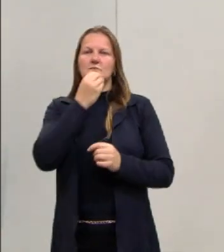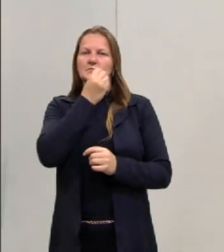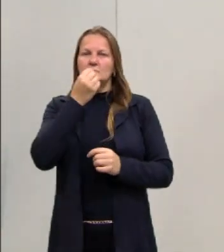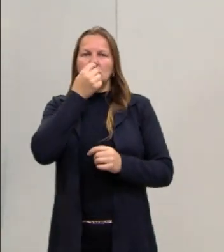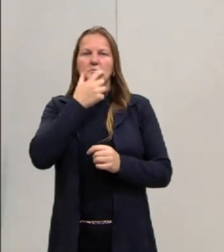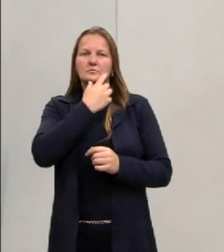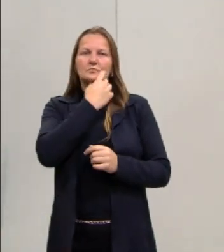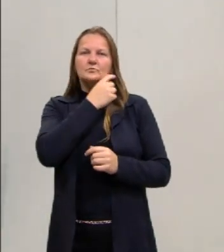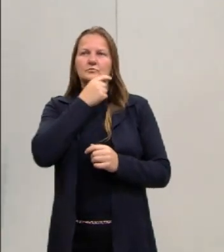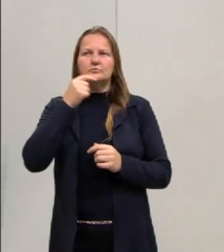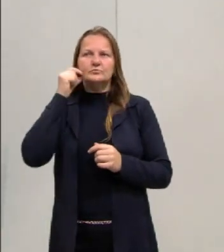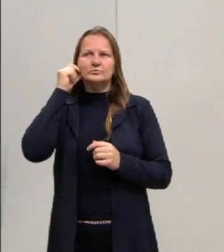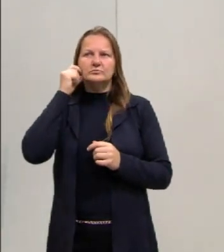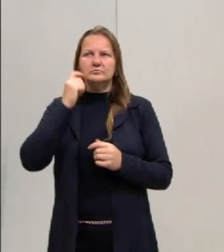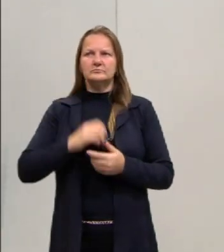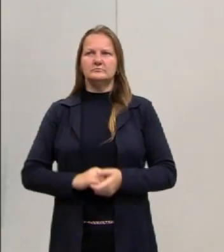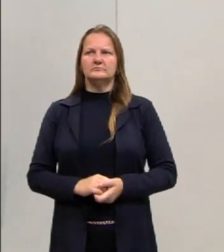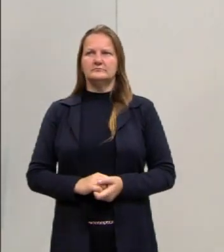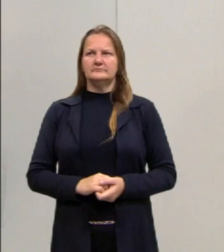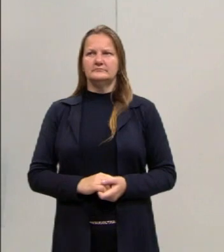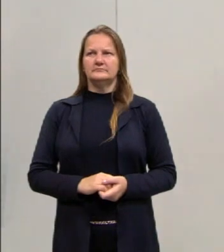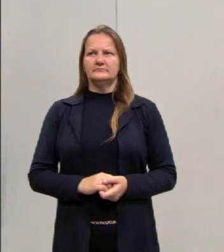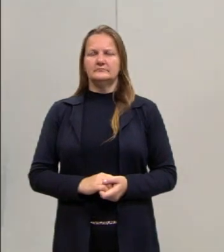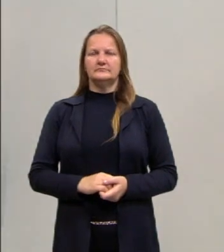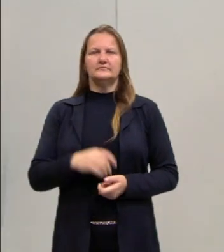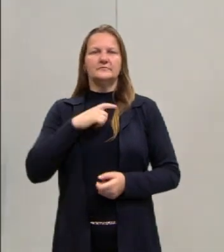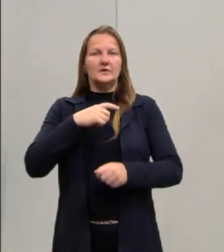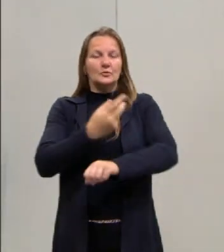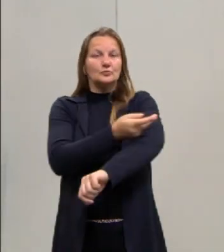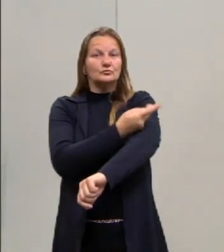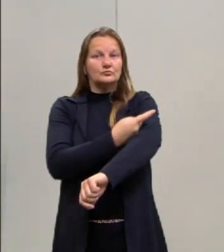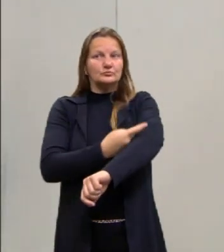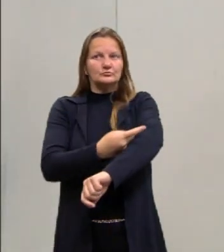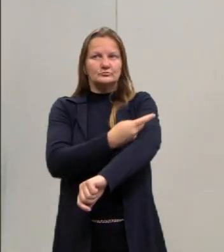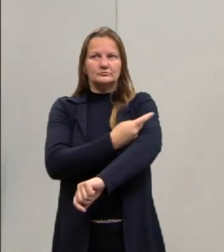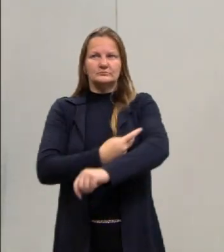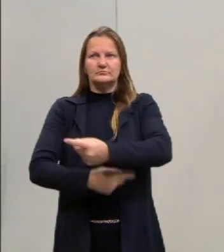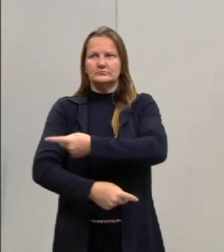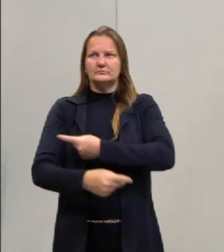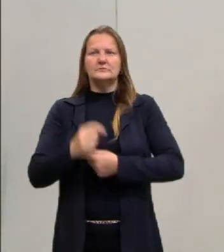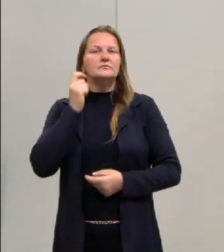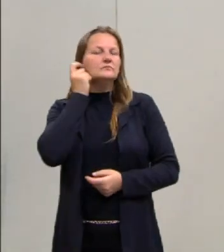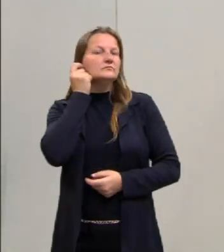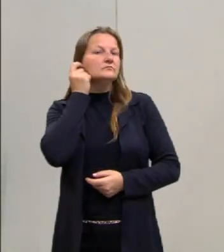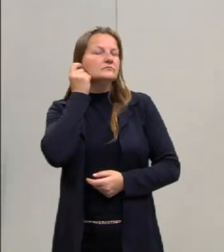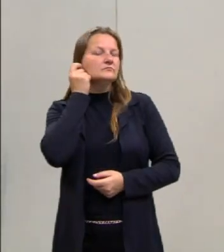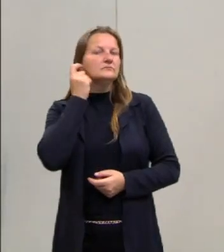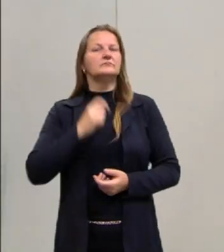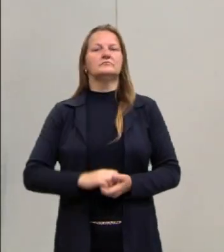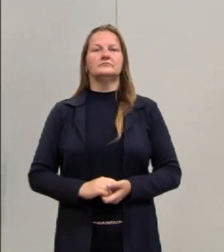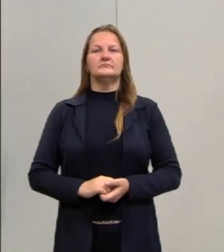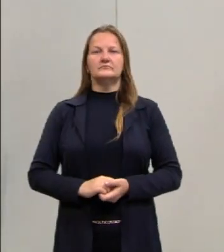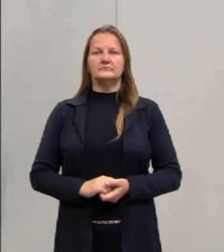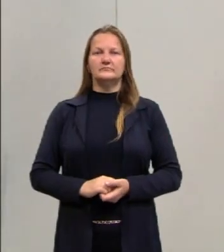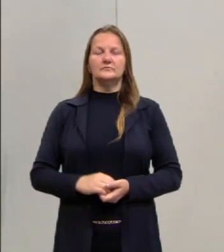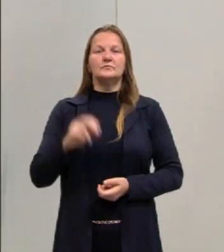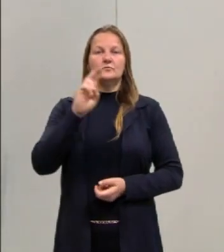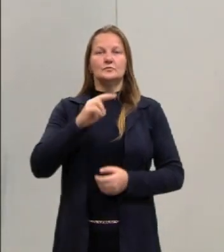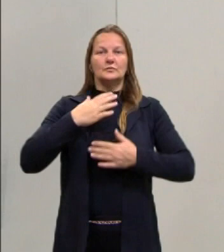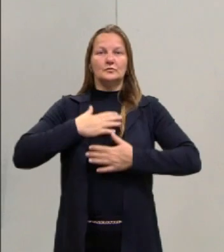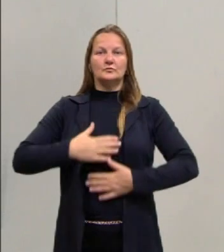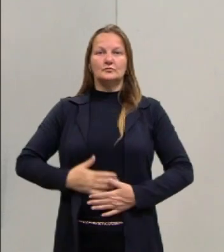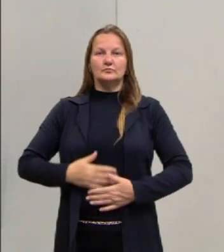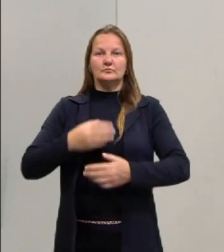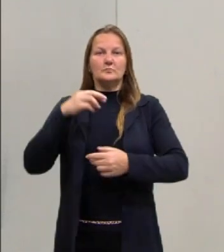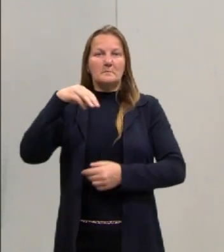Castanha usar um pouquinho mais comprida tem tatuagens nos braços um brinco na orelha direita tô usando a camiseta